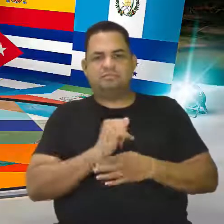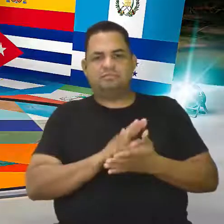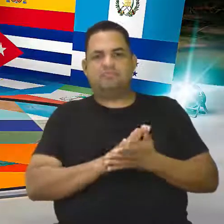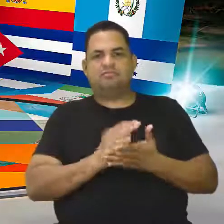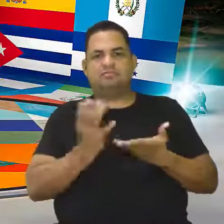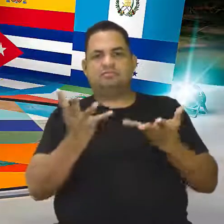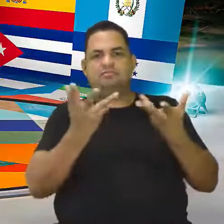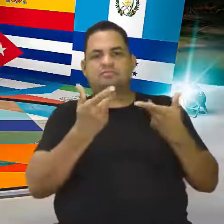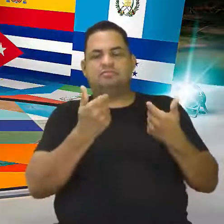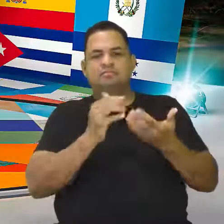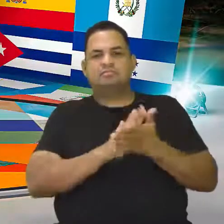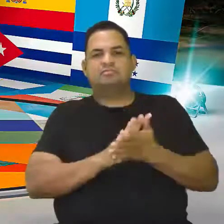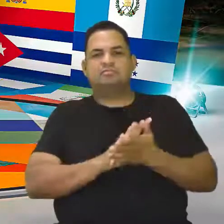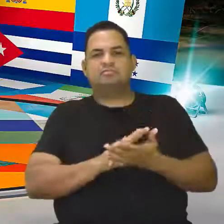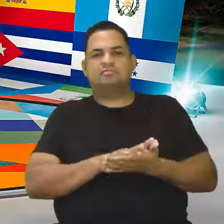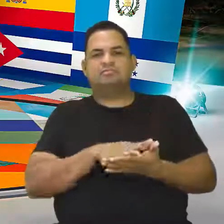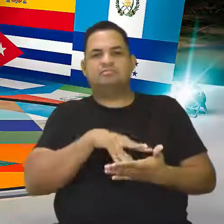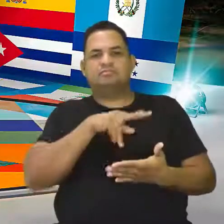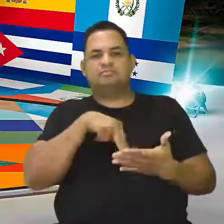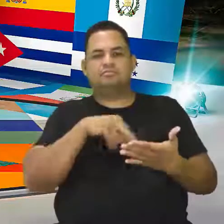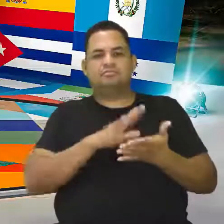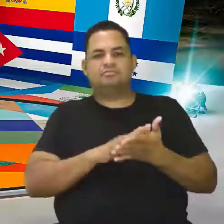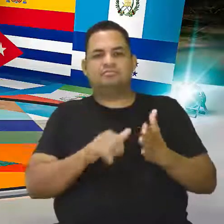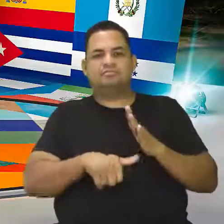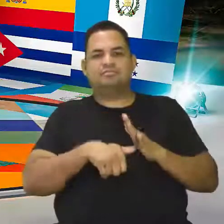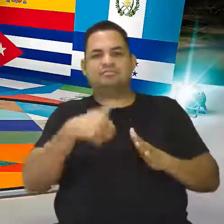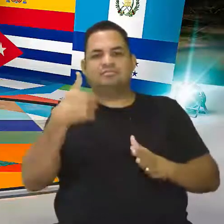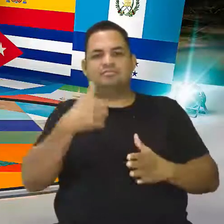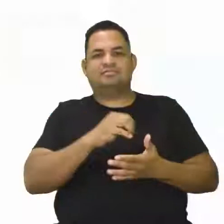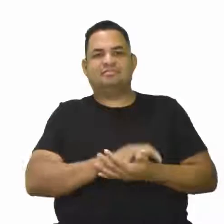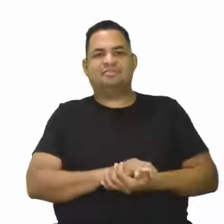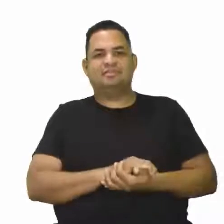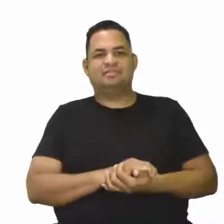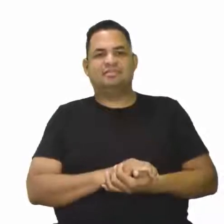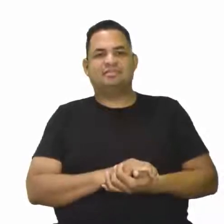as habilidades de hoje, que hoje eu vou ler a primeira. Vai lá, então. Vamos lá.